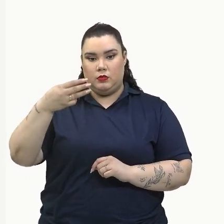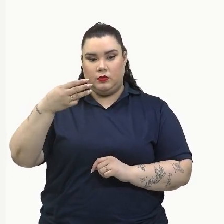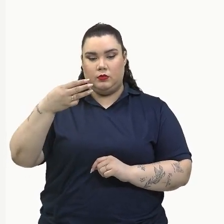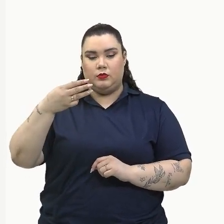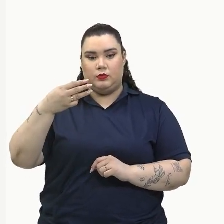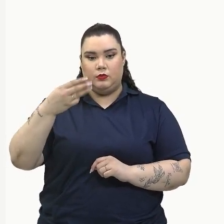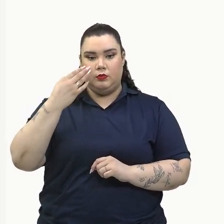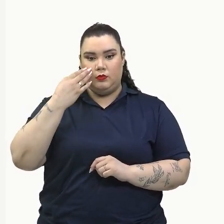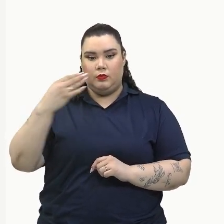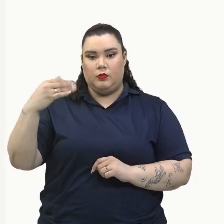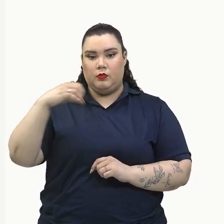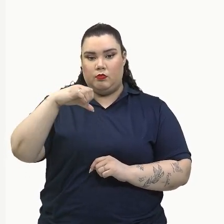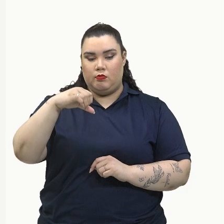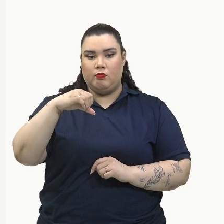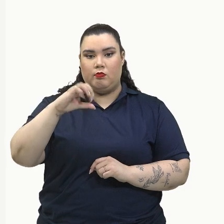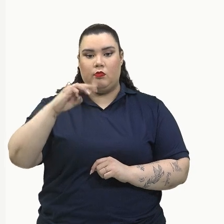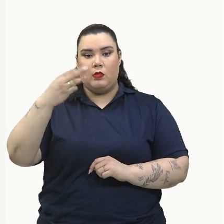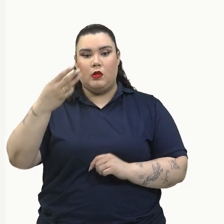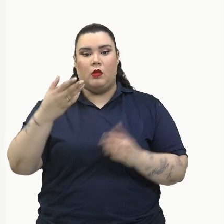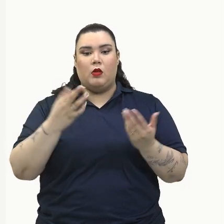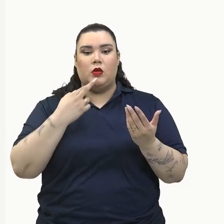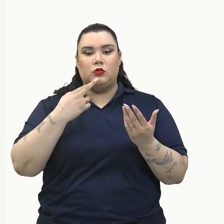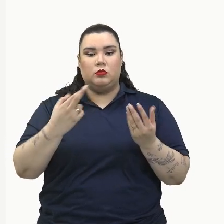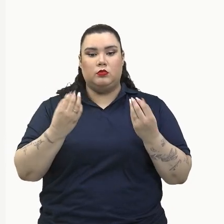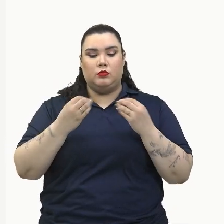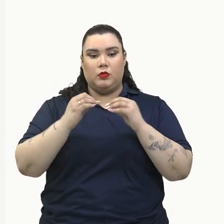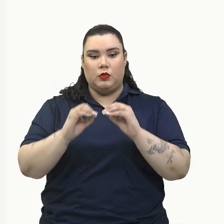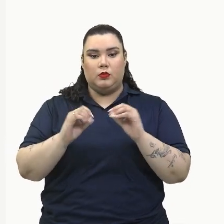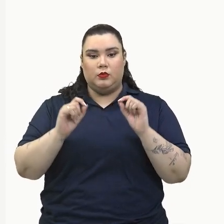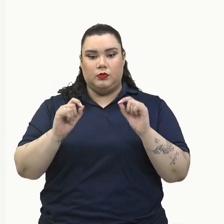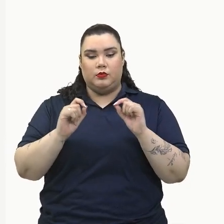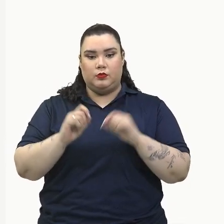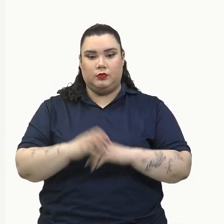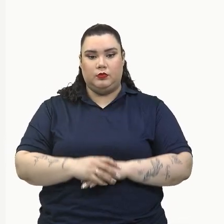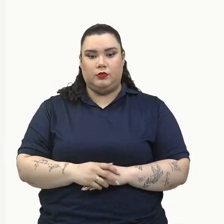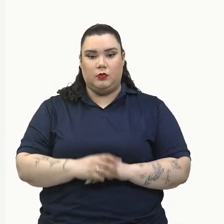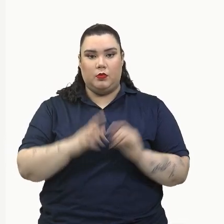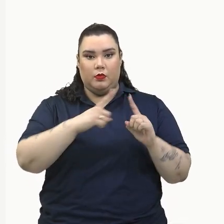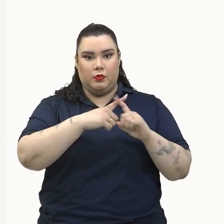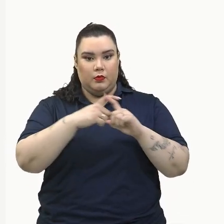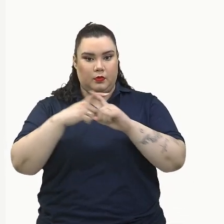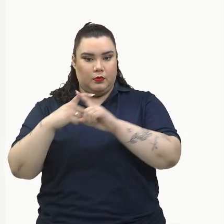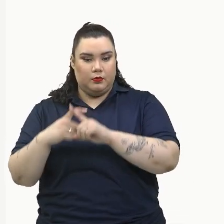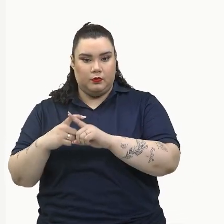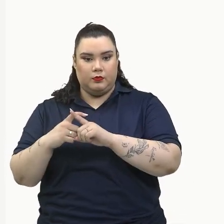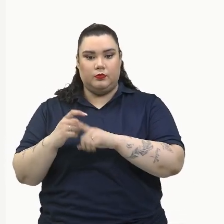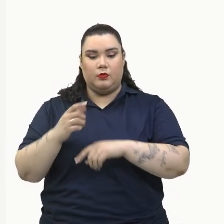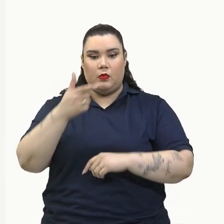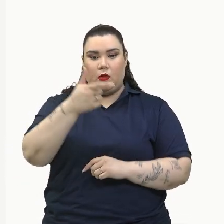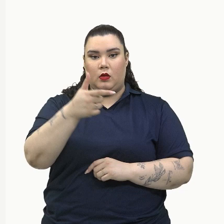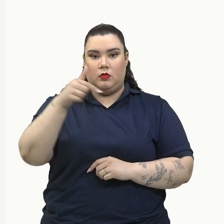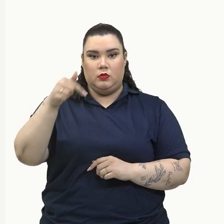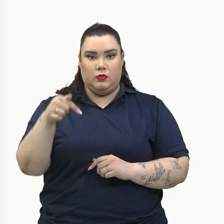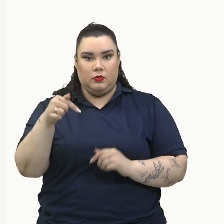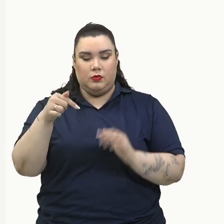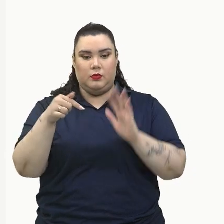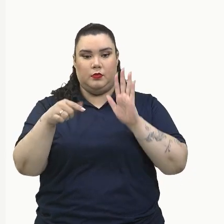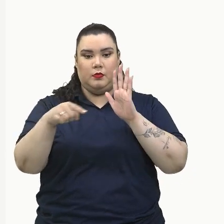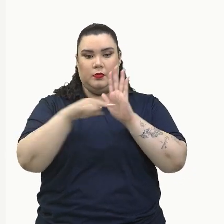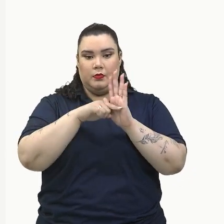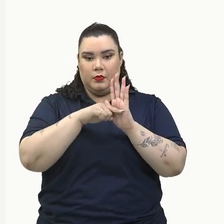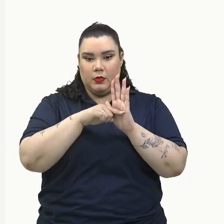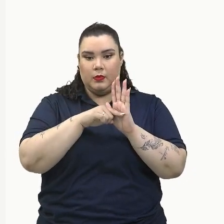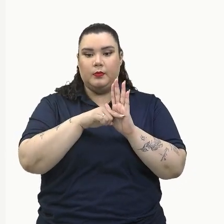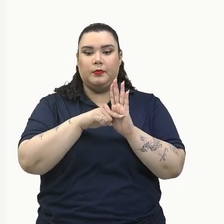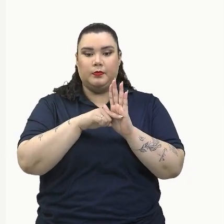o x aqui 3, mais 50. Beleza. É o nosso polinômio. 3 ao cubo, 27. Aqui dá